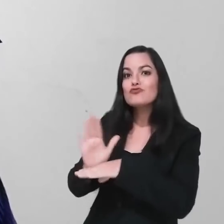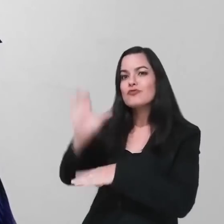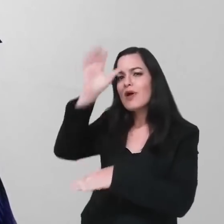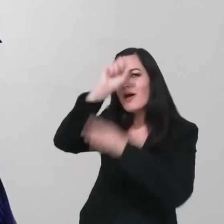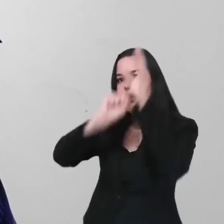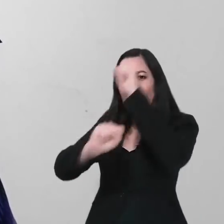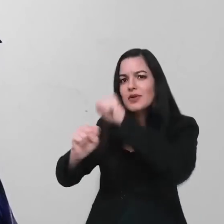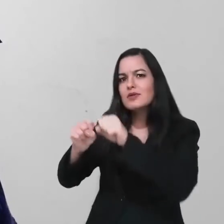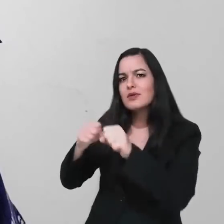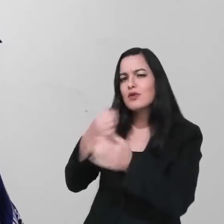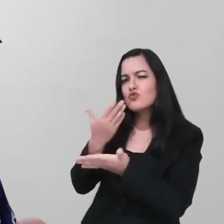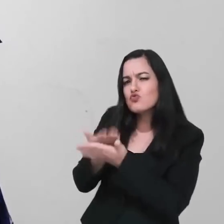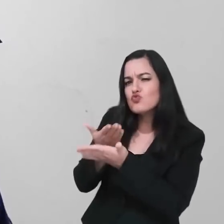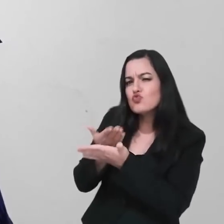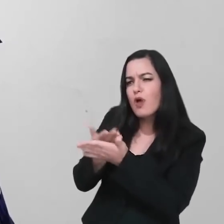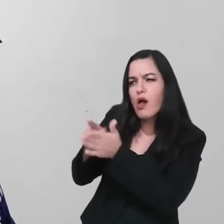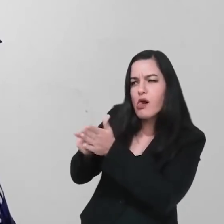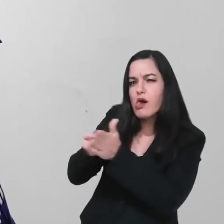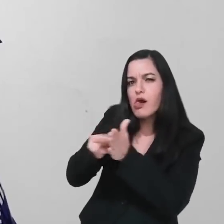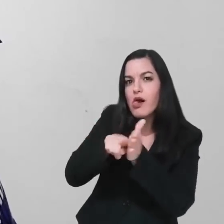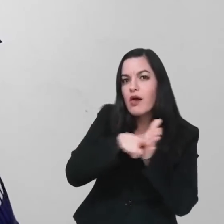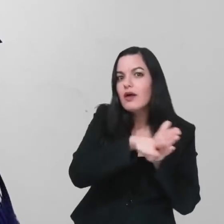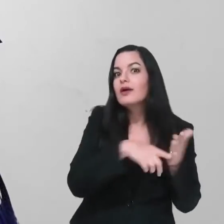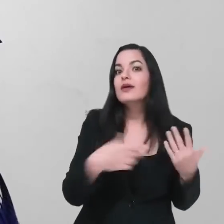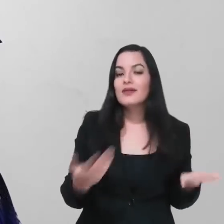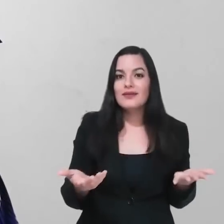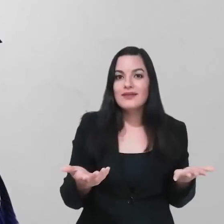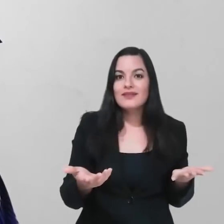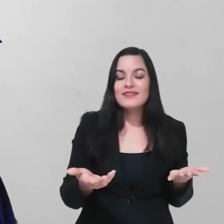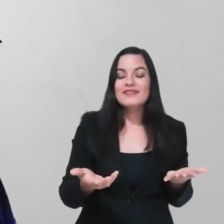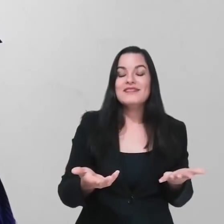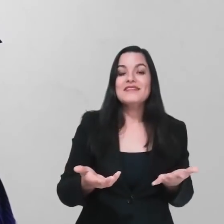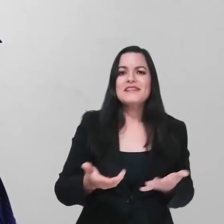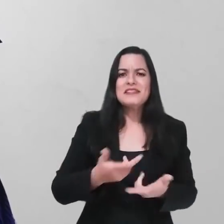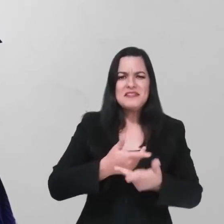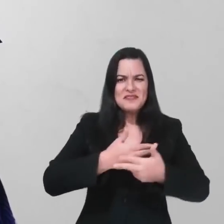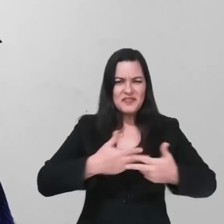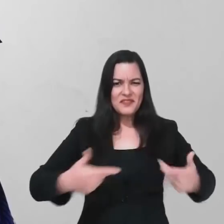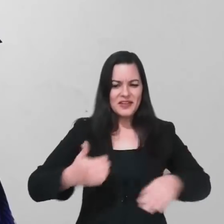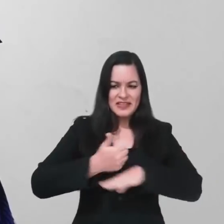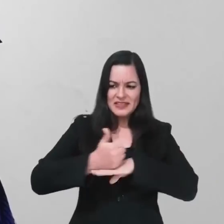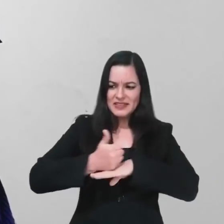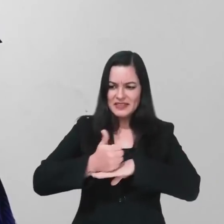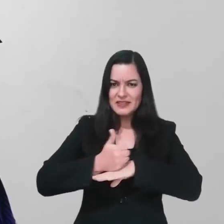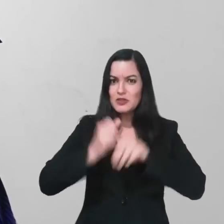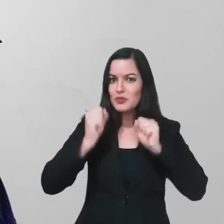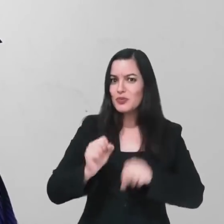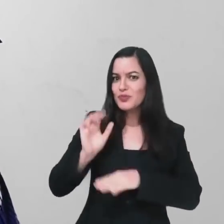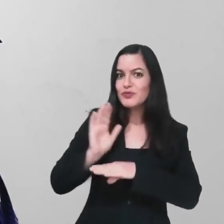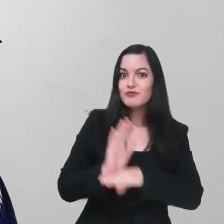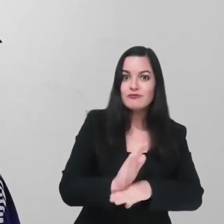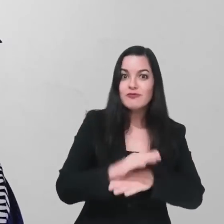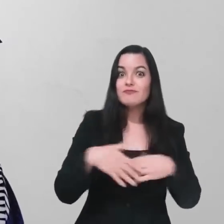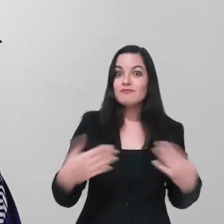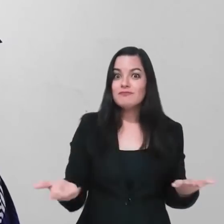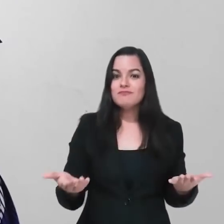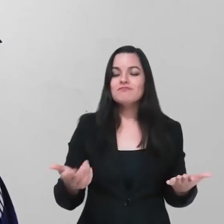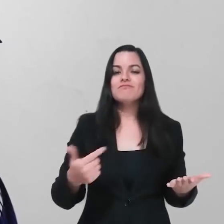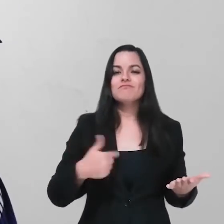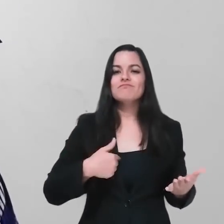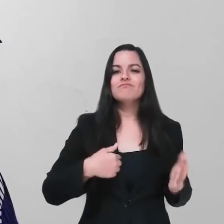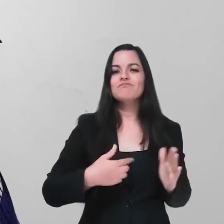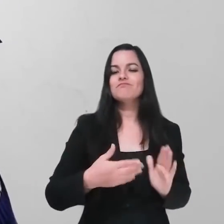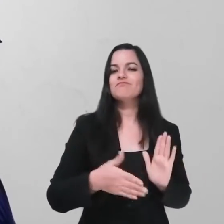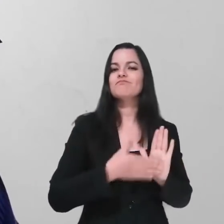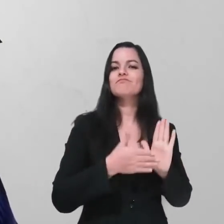única profissão? Será que várias profissões podem aí auxiliar nestas descobertas? Então essa é a minha